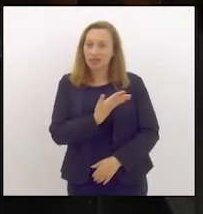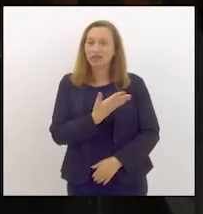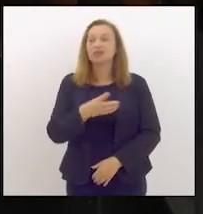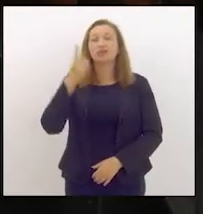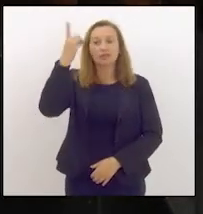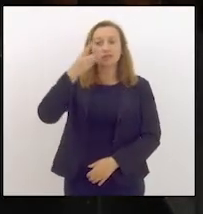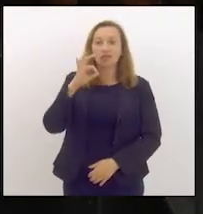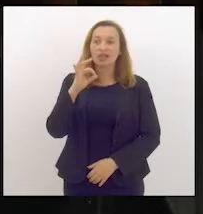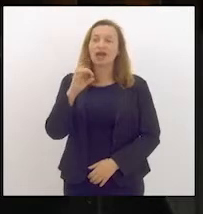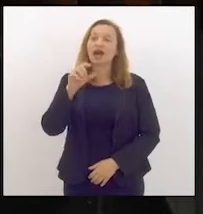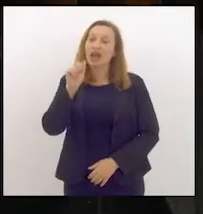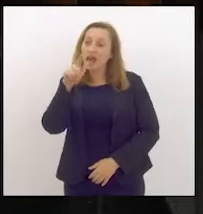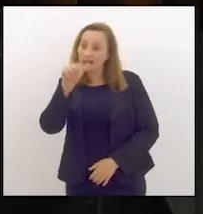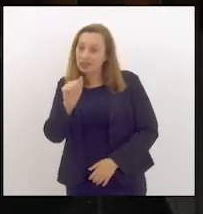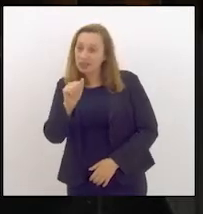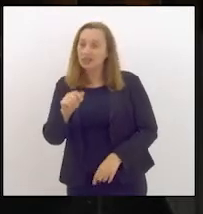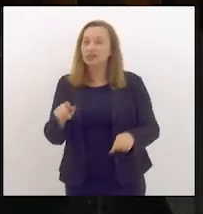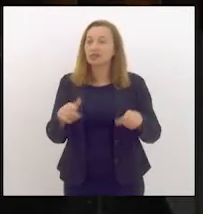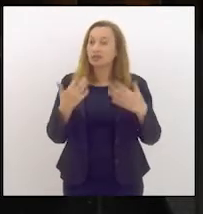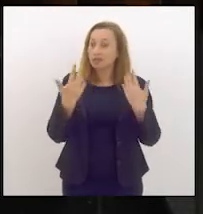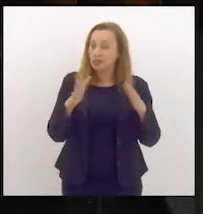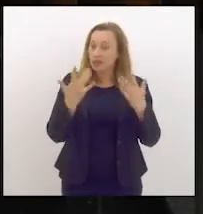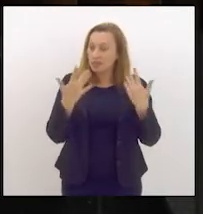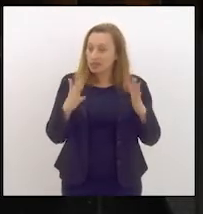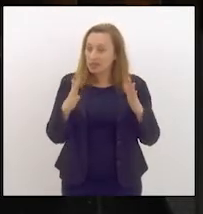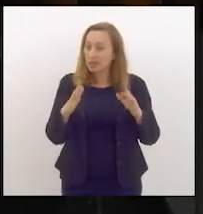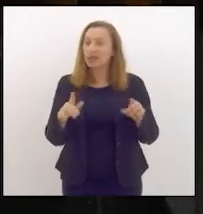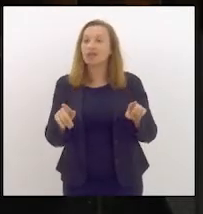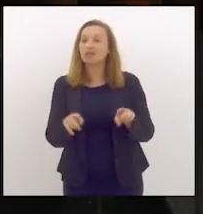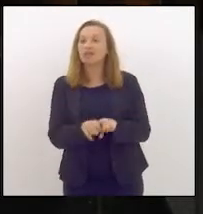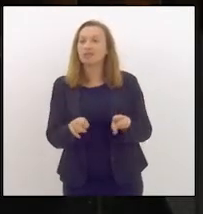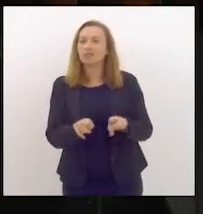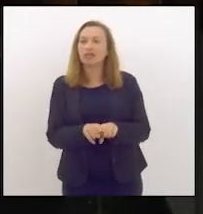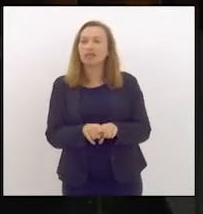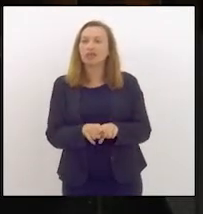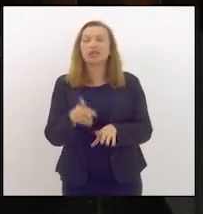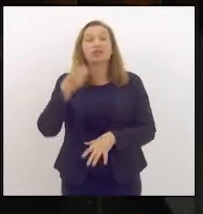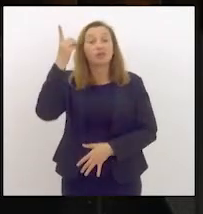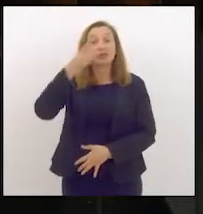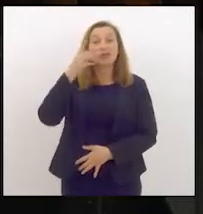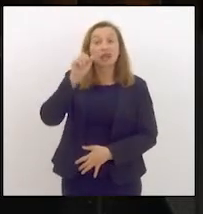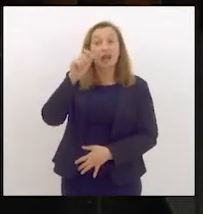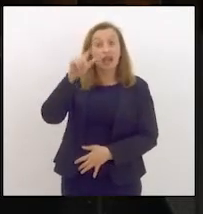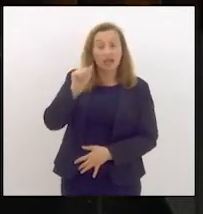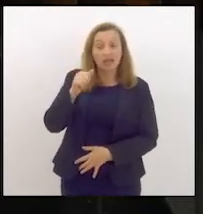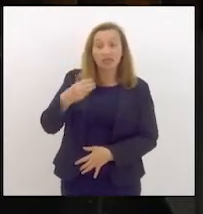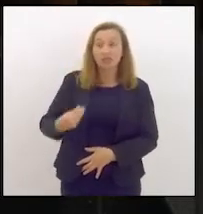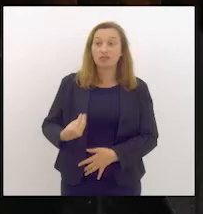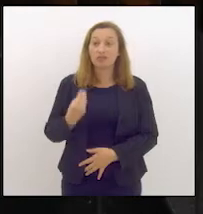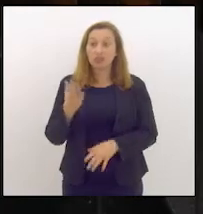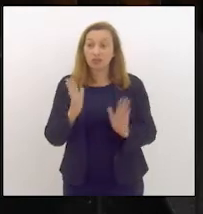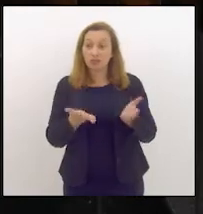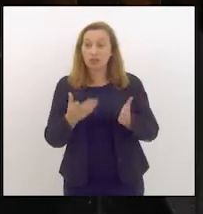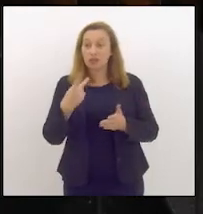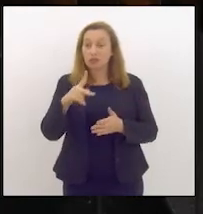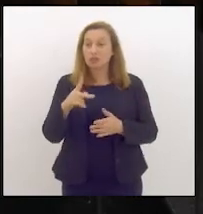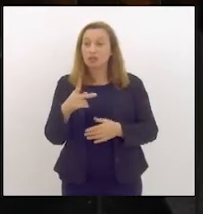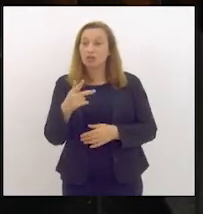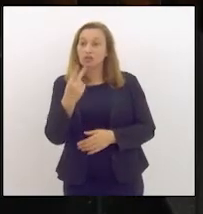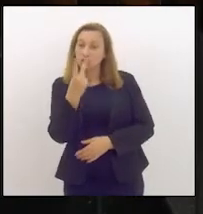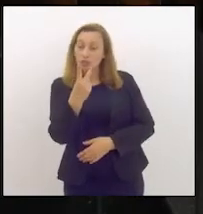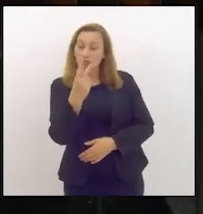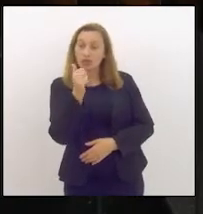bancada Deputado Alana saudali felicitá-la saudar Deputado Alana que está presente hoje com suas